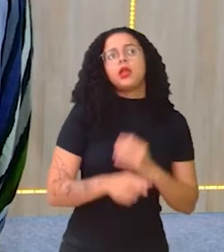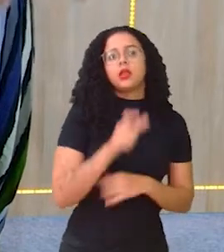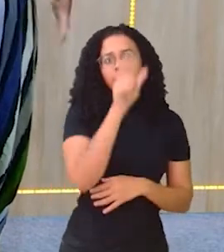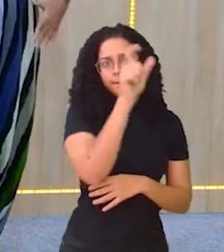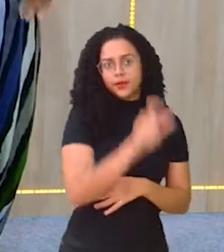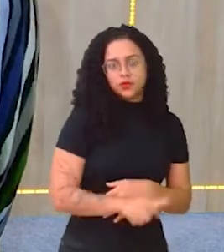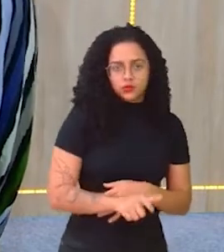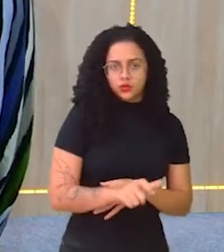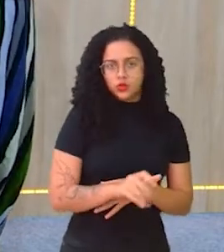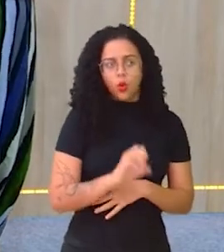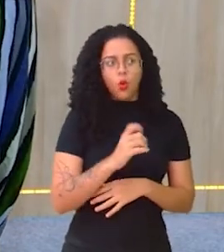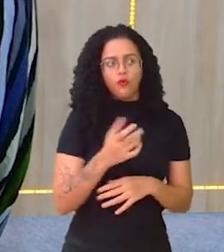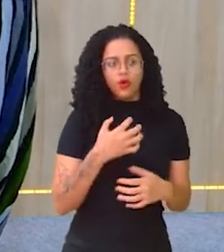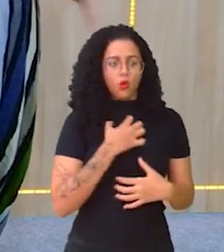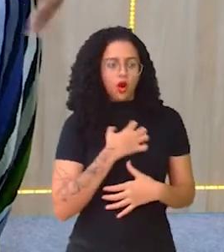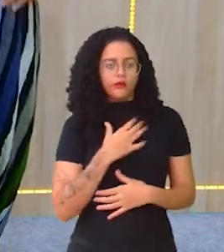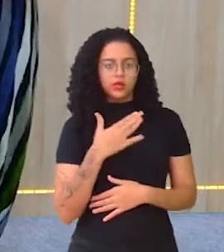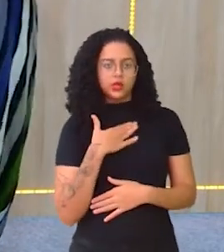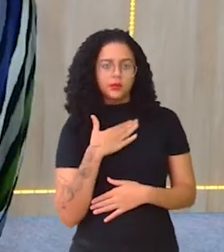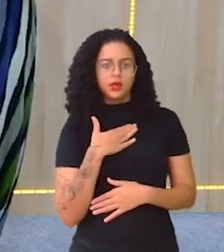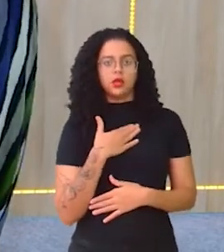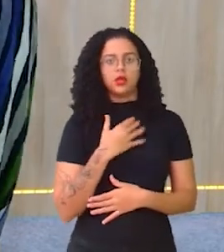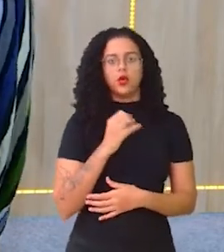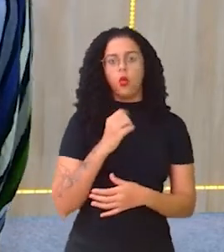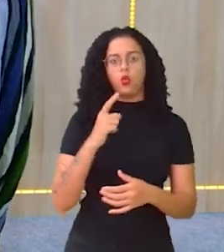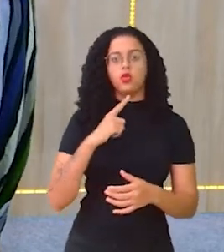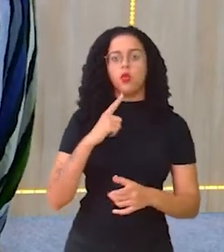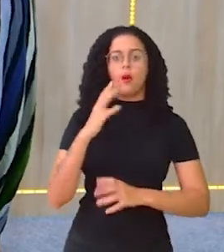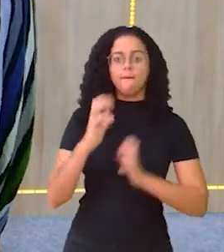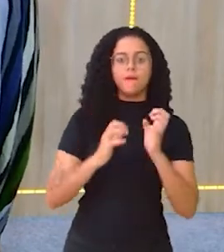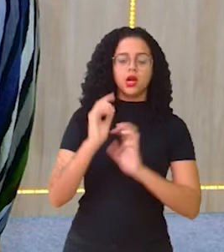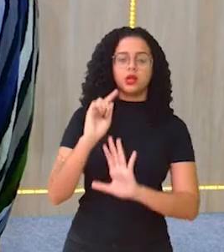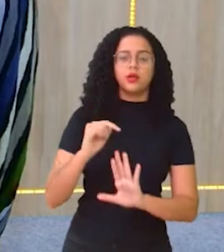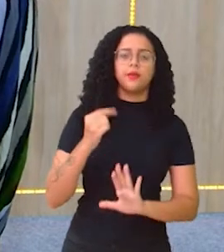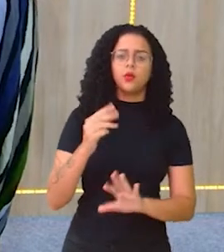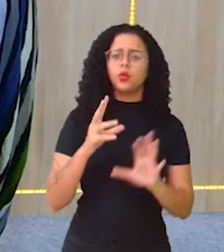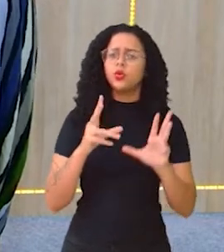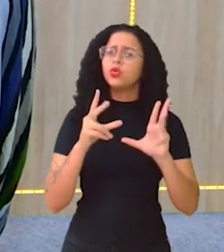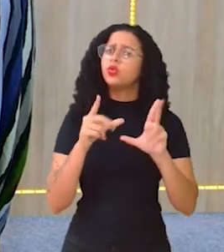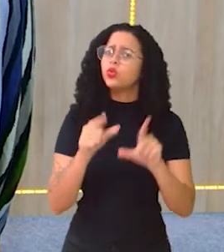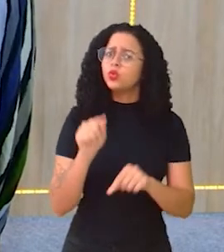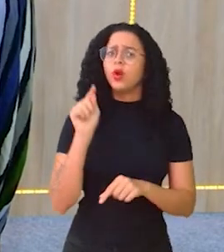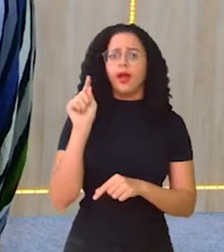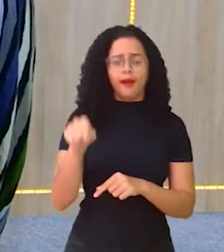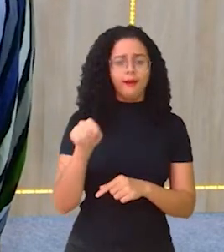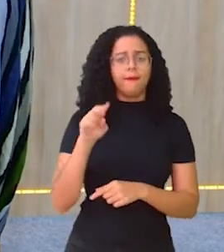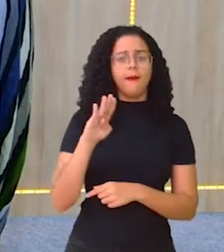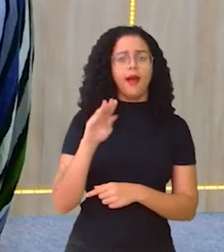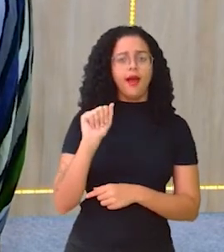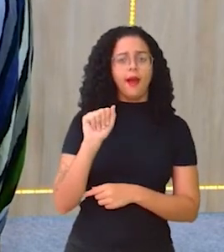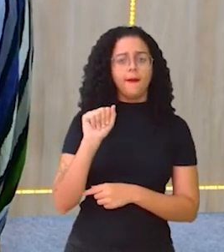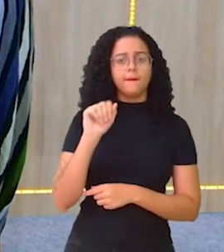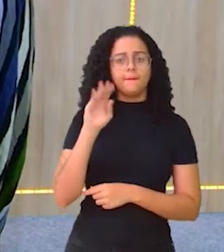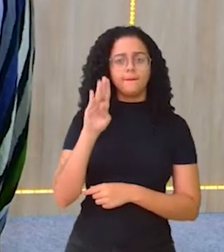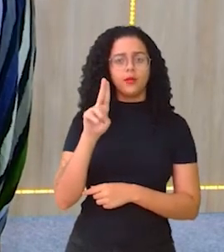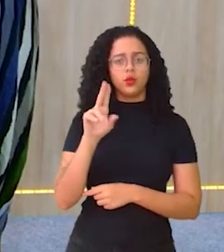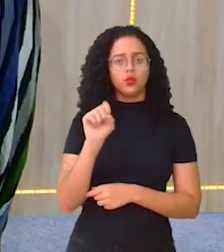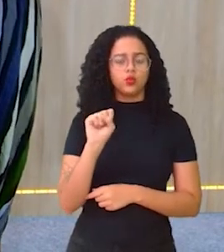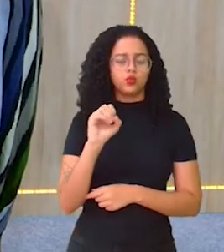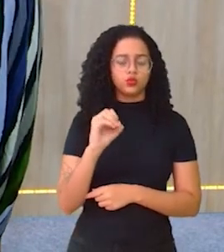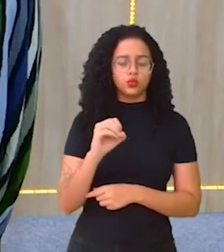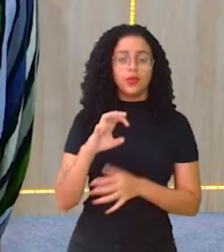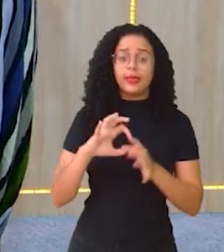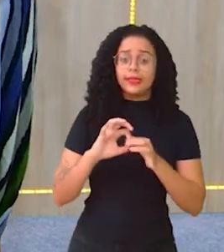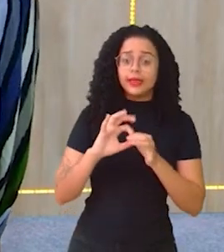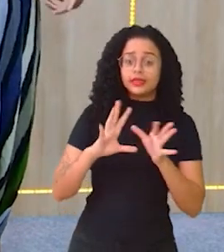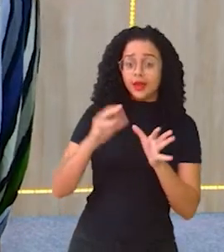pessoa vai se zangar comigo, vai ter uma briga depois. Tudo isso são sinais de abuso, gente. A pessoa ceder para evitar